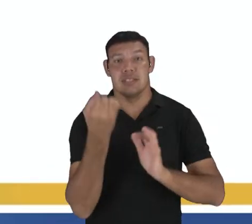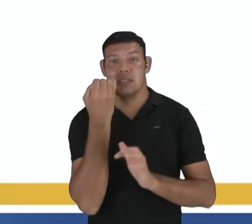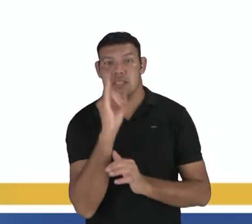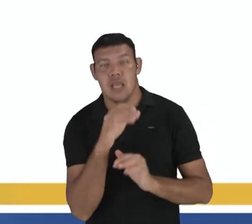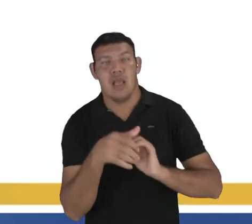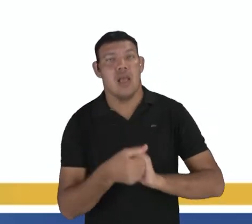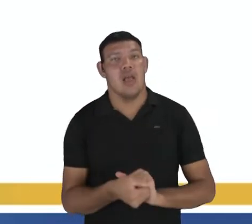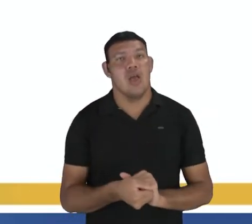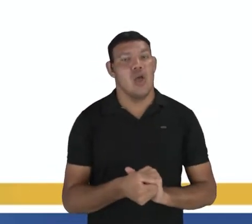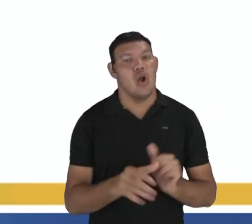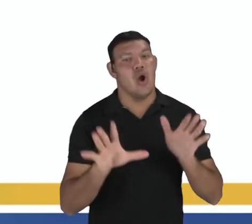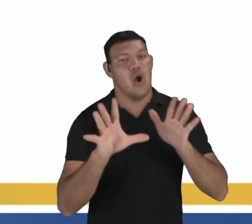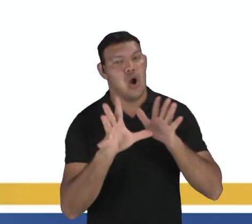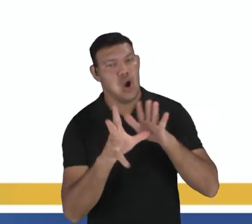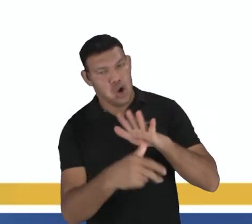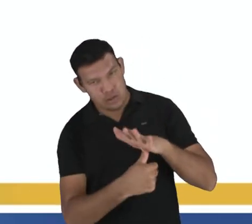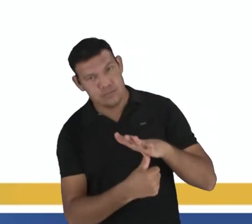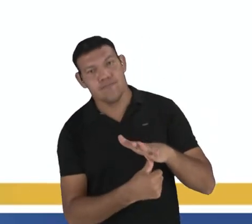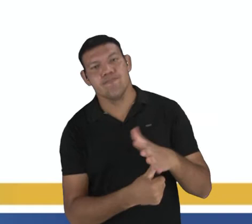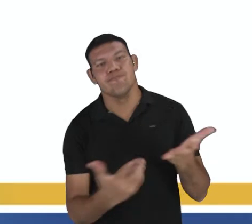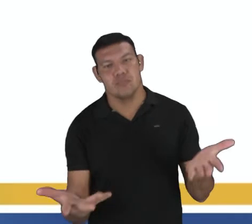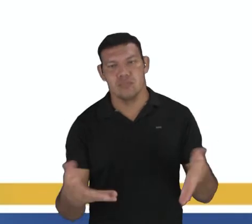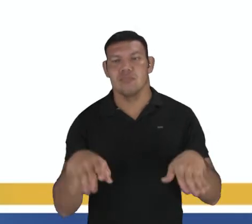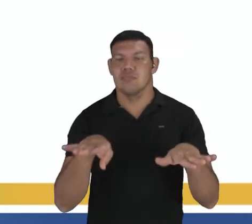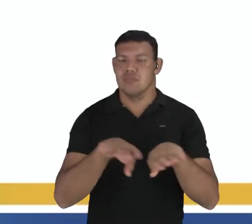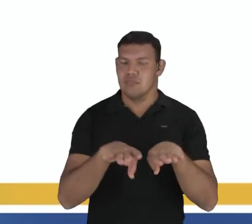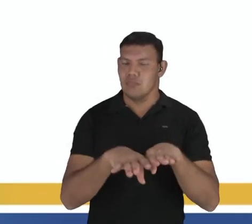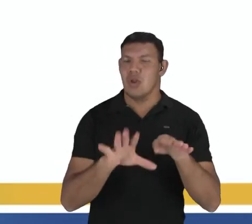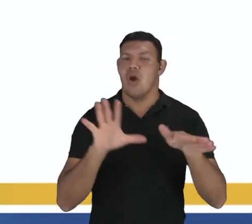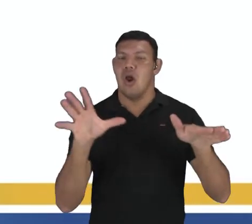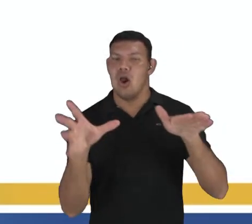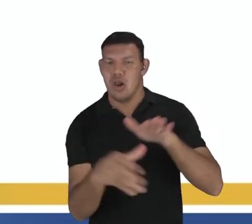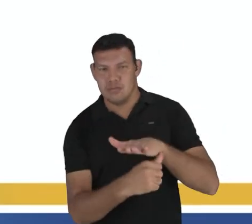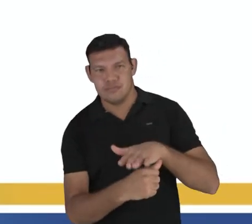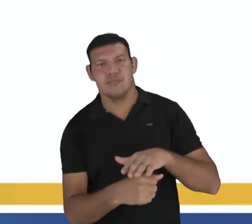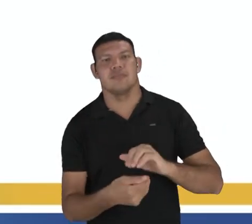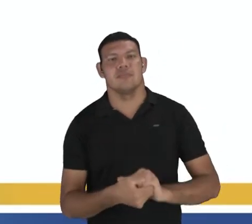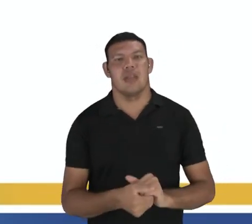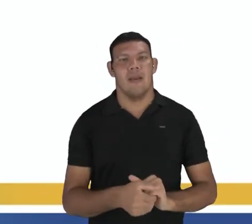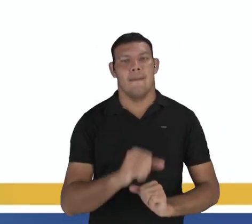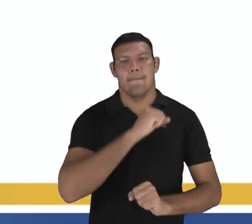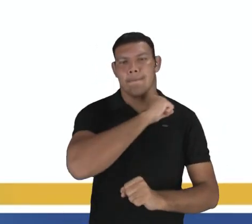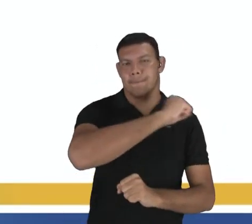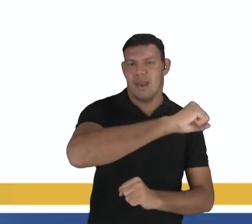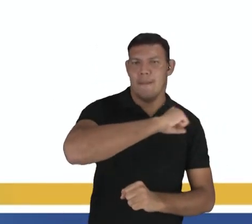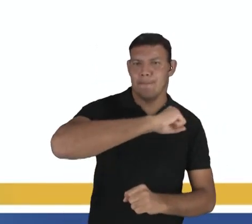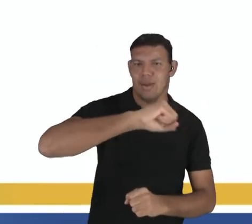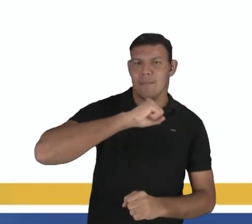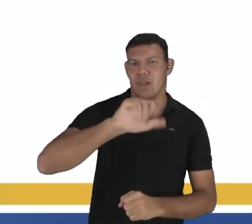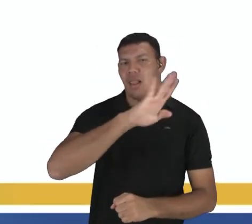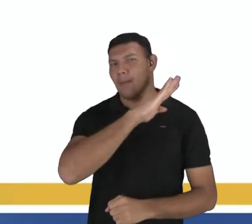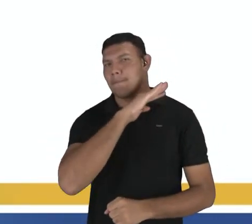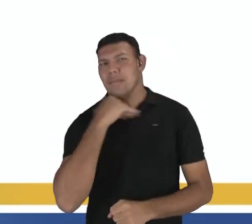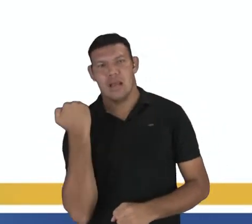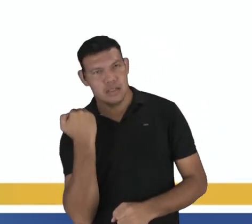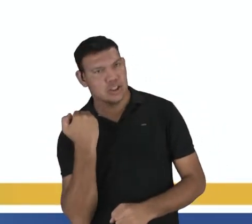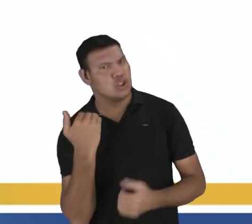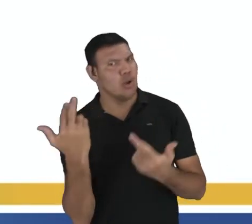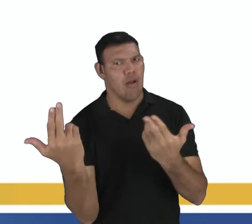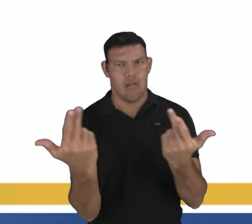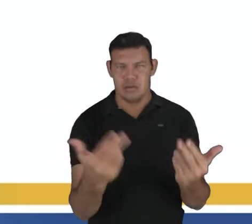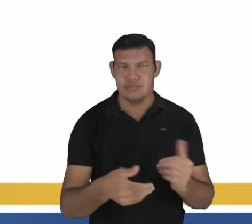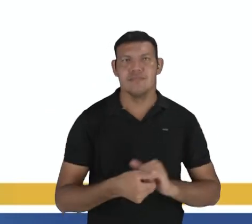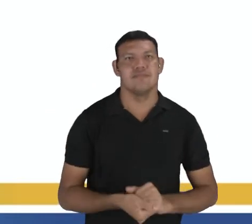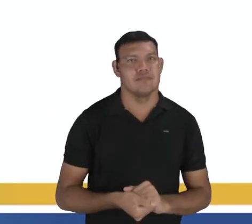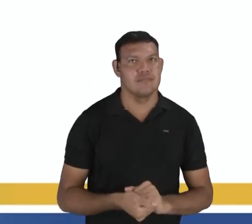ela não tinha nem regras nenhuma, né? Então, as pessoas se vingavam, se alguém matava alguém de uma aldeia, o pessoal ia lá e matava várias